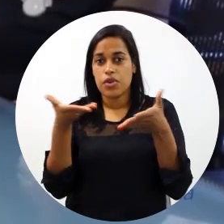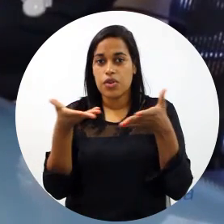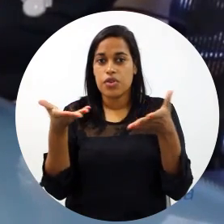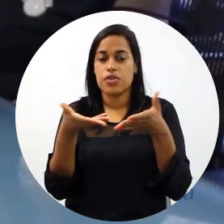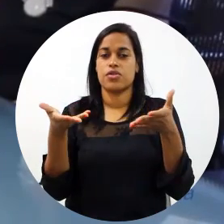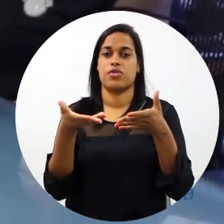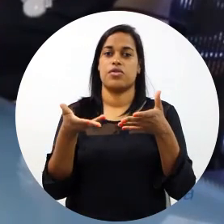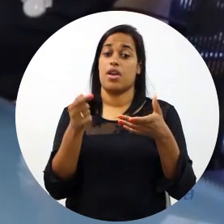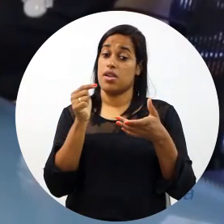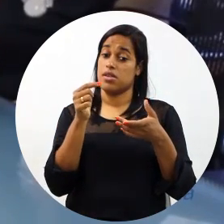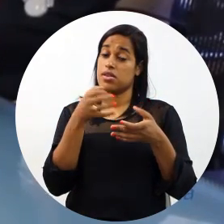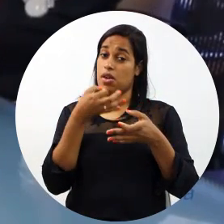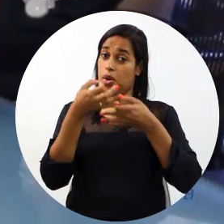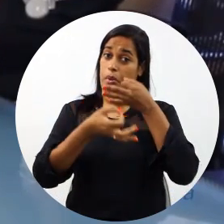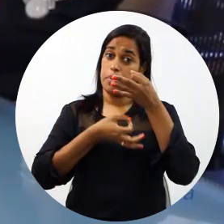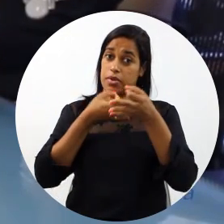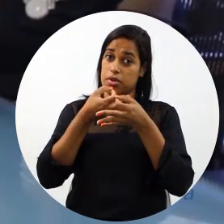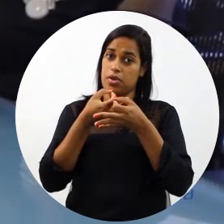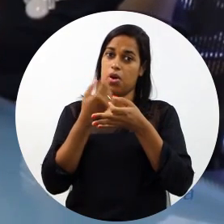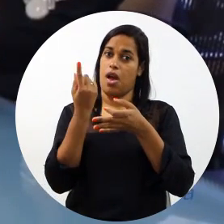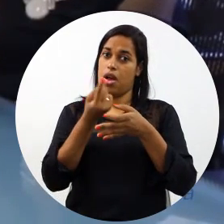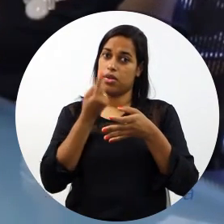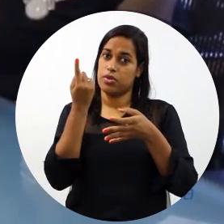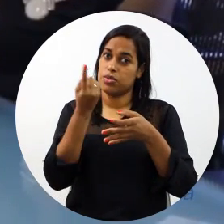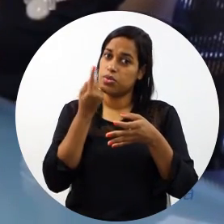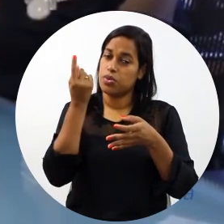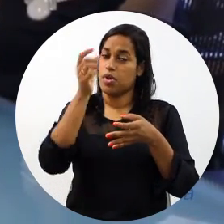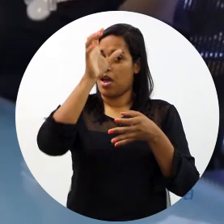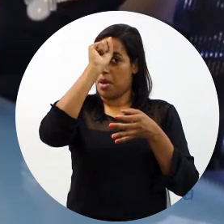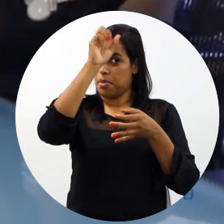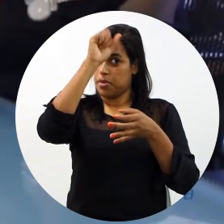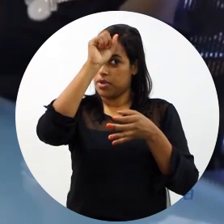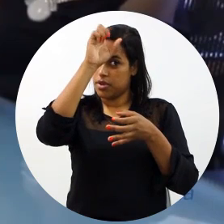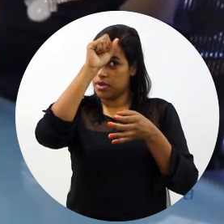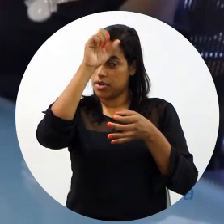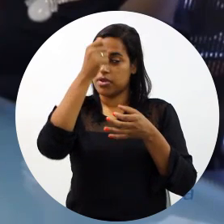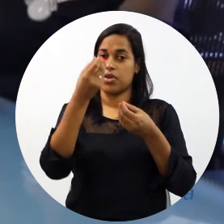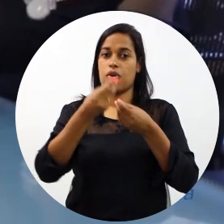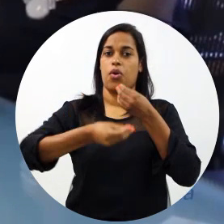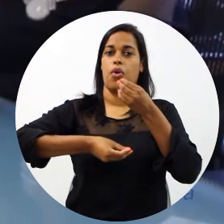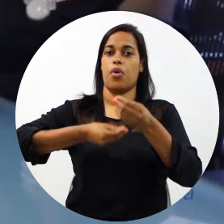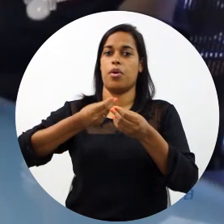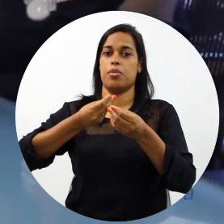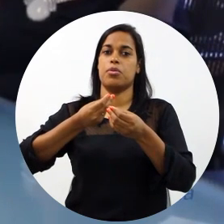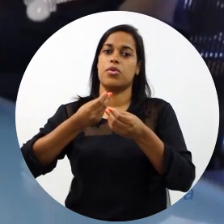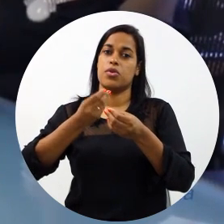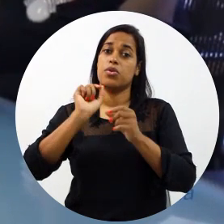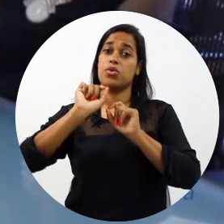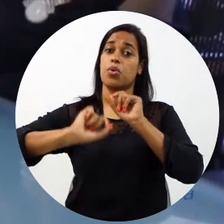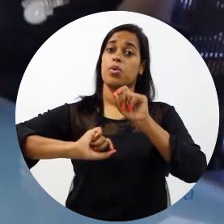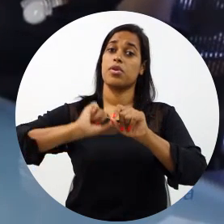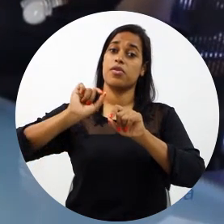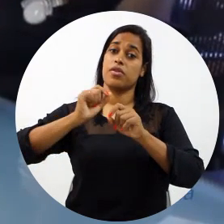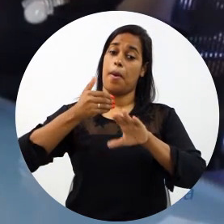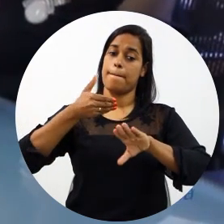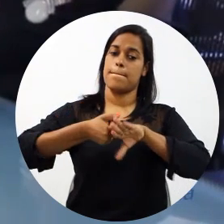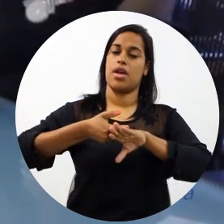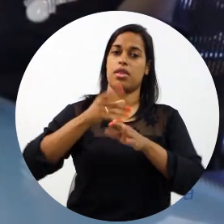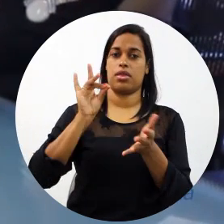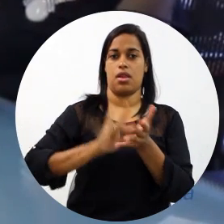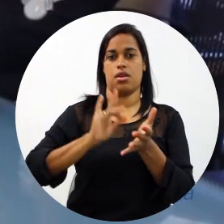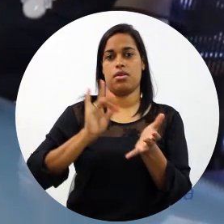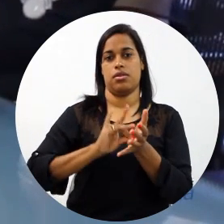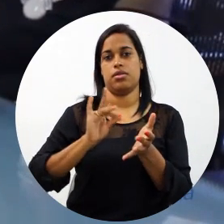Então, essa é a dica, né? Adultos aprendem através do que fica mais perto da